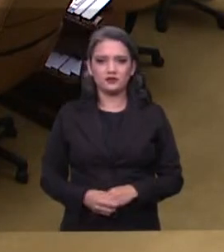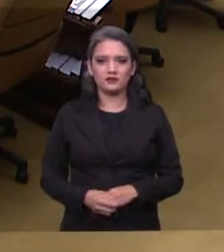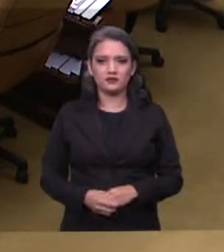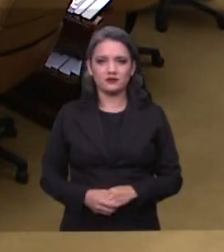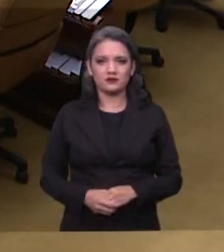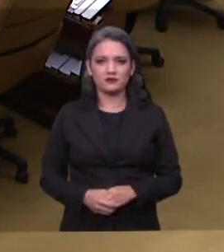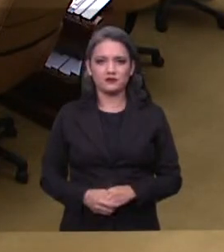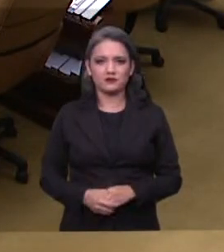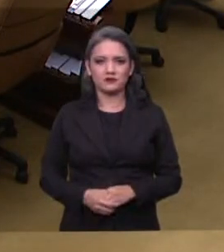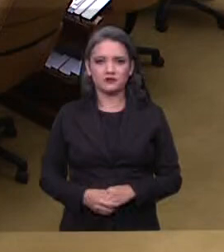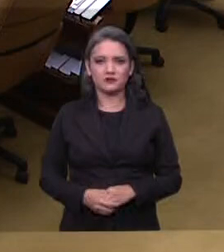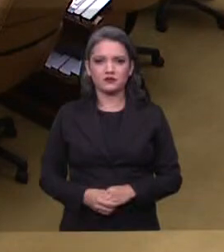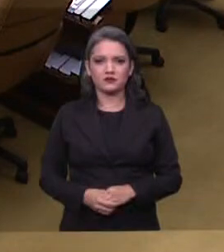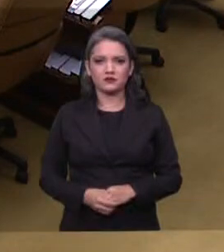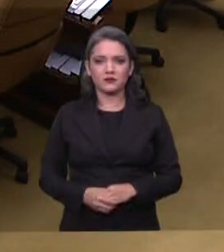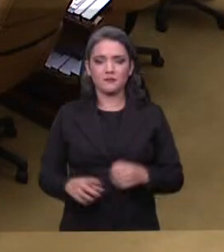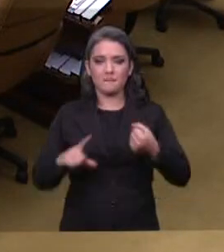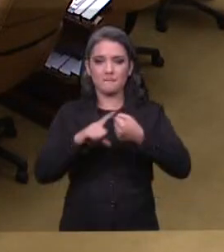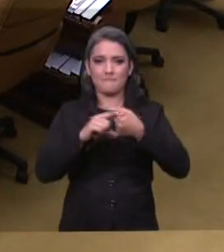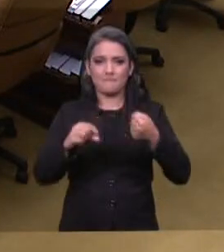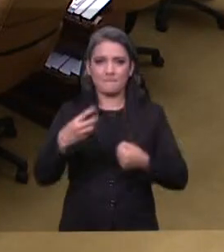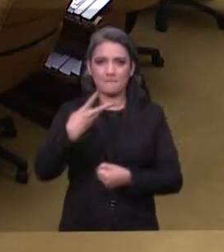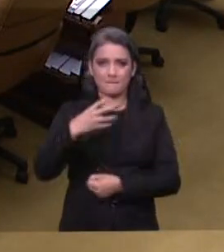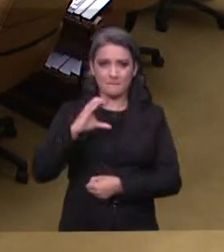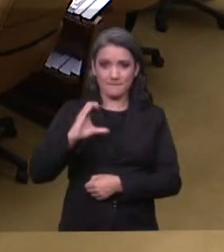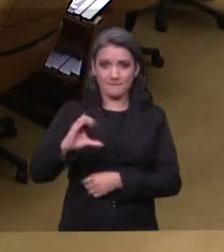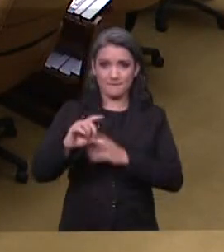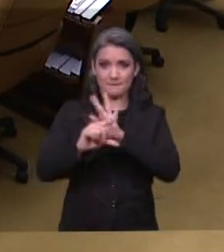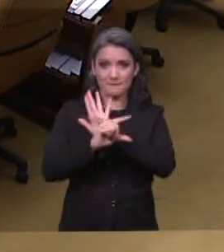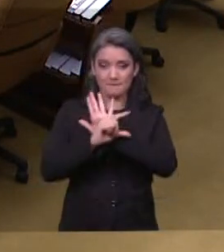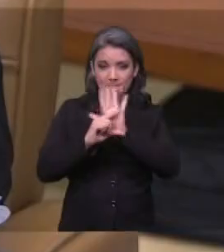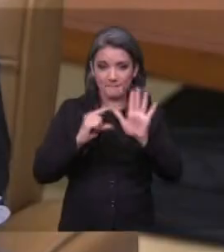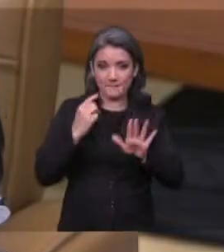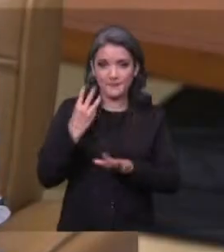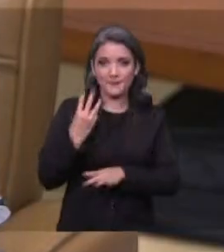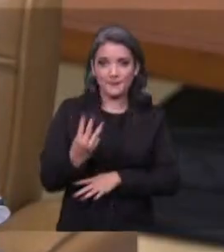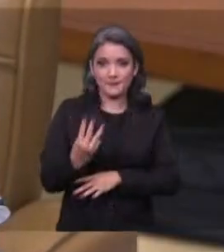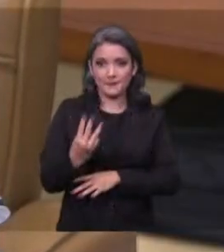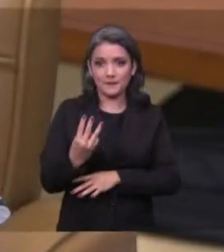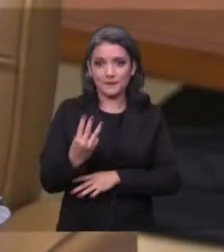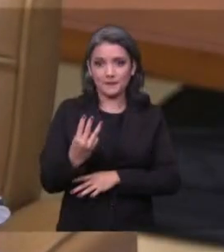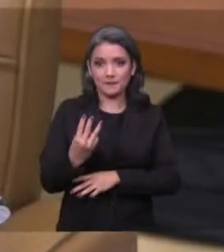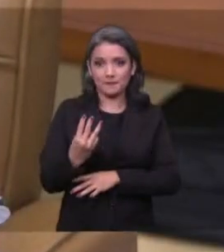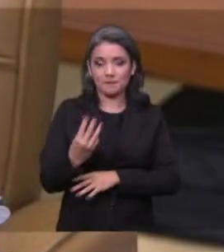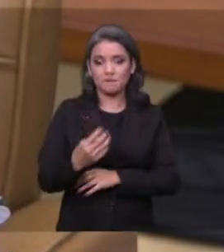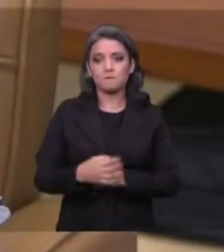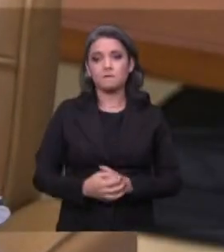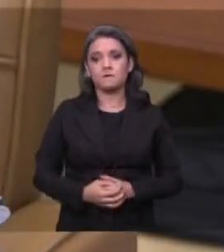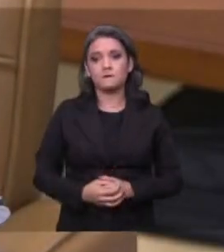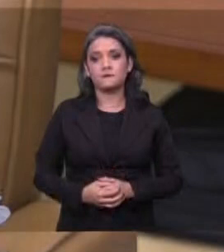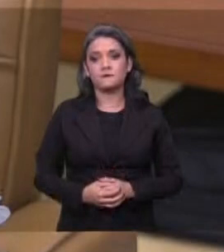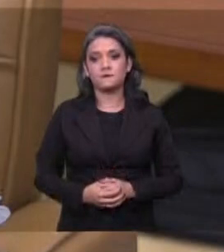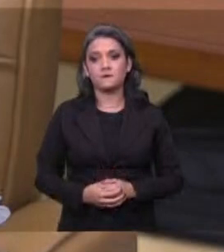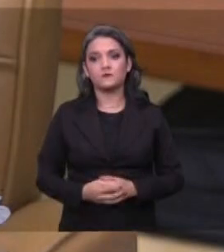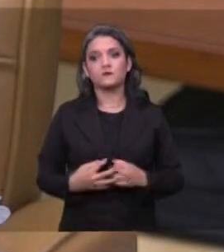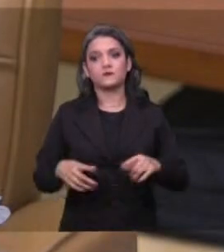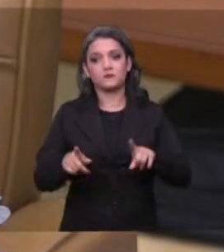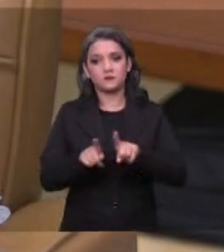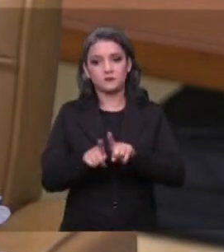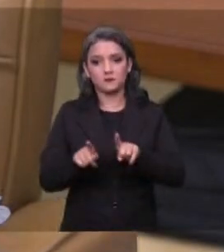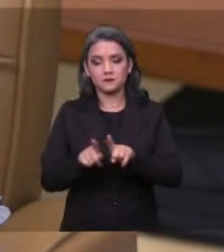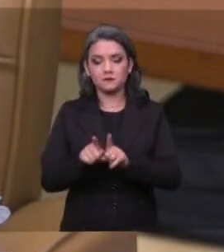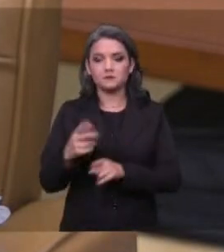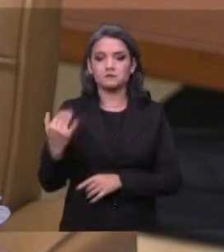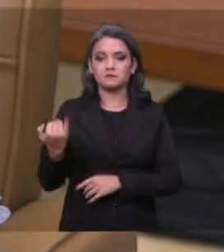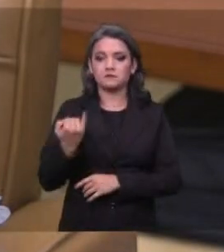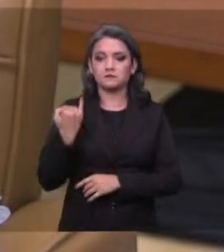Aqui, presidente, no artigo 3º-C, parágrafo 3º, também é uma outra questão importante.